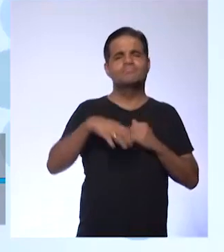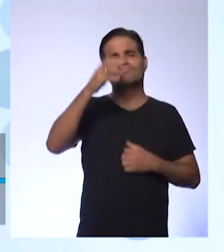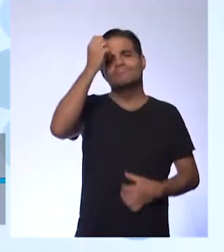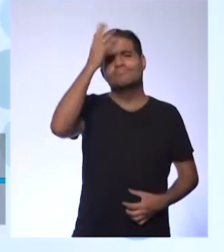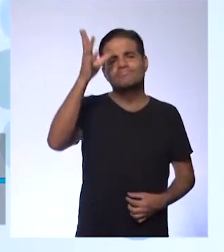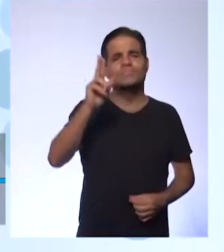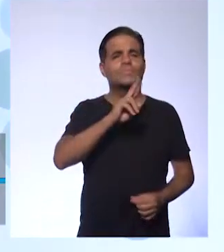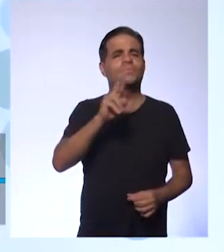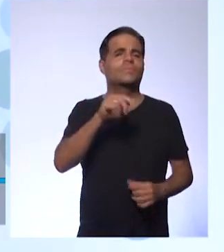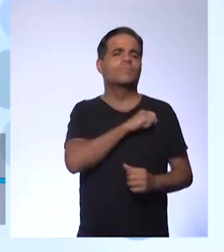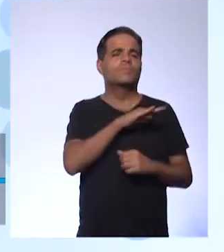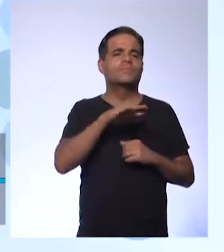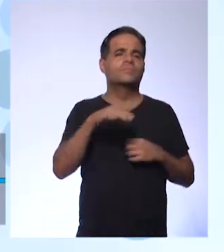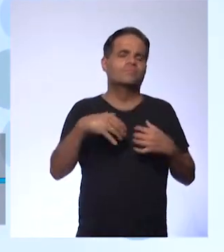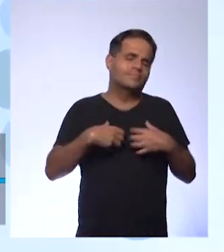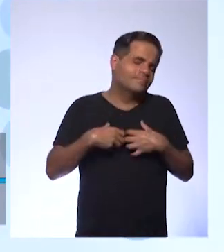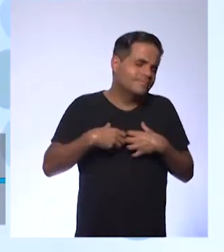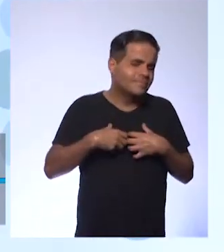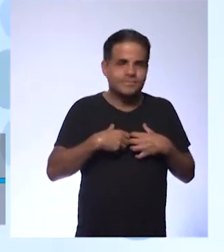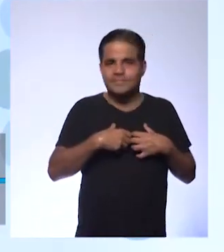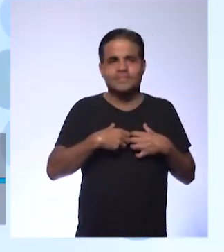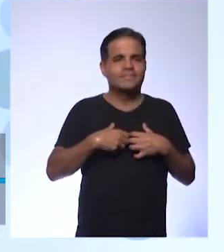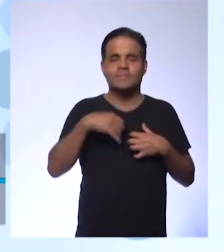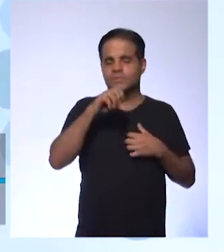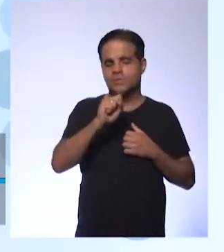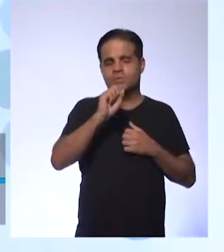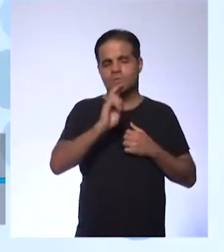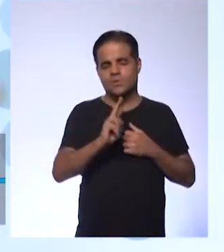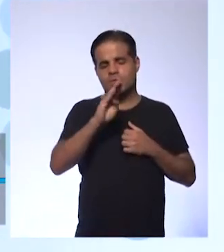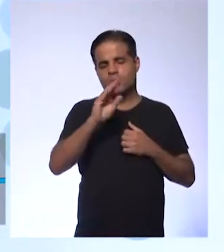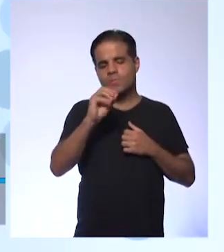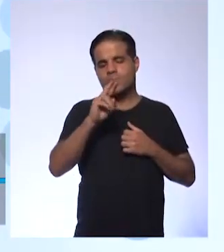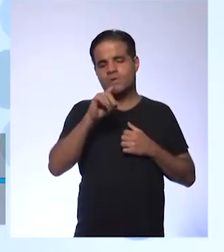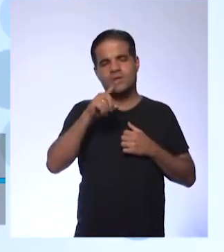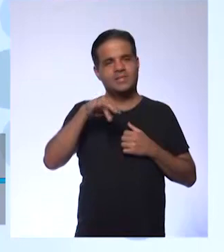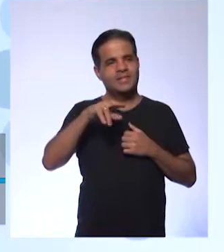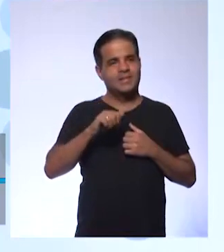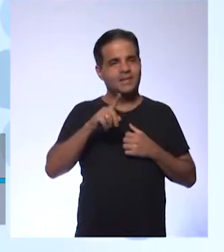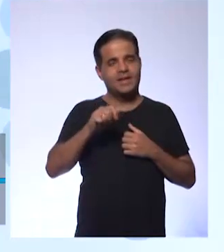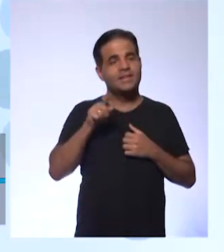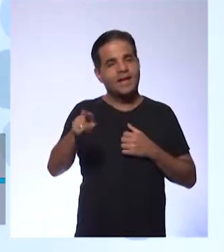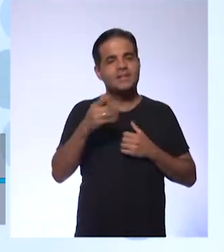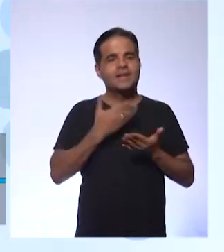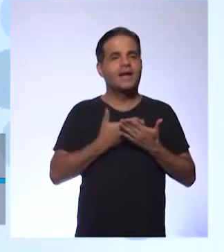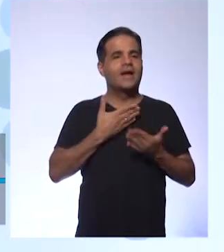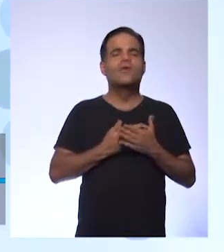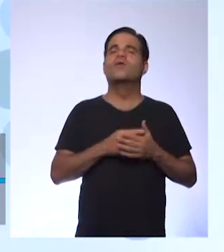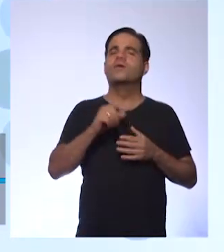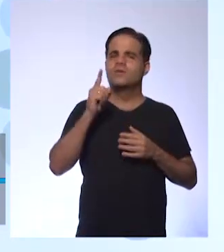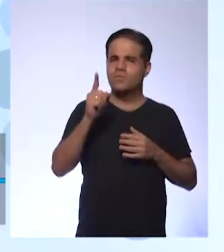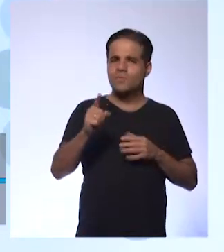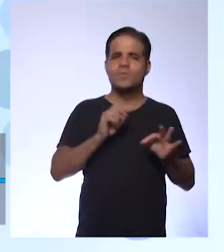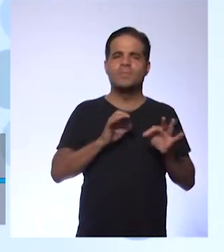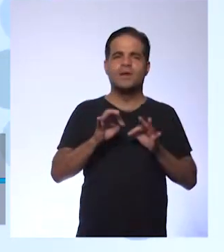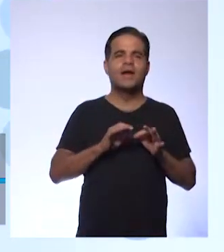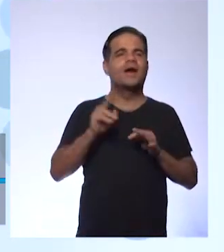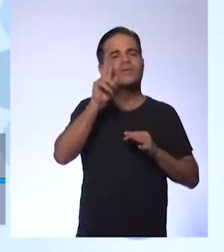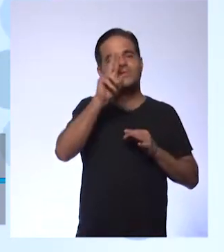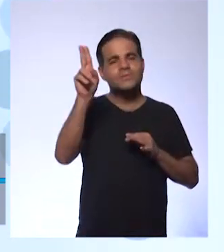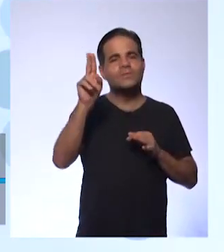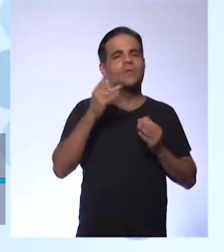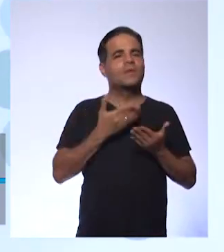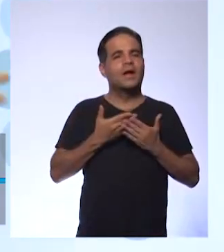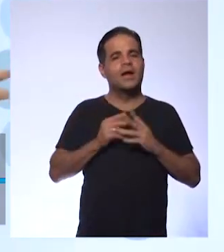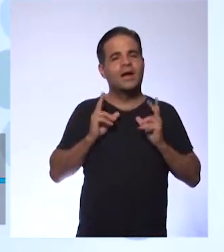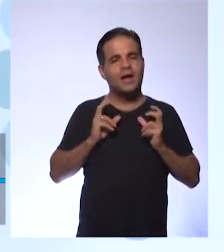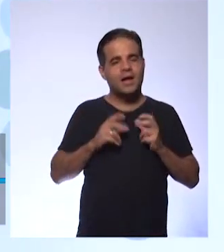lembro quem foi que escreveu. Estou tão subordinado a essa aula. Ficou tão bonitinho. Eu falei, nossa, um dia eu vou preparar uma aula com esse nome.